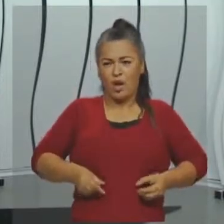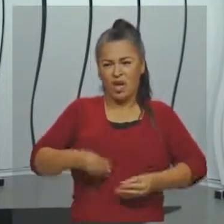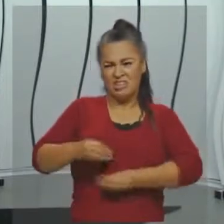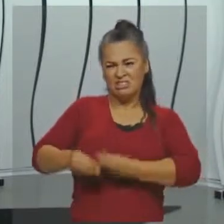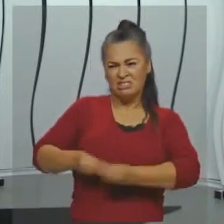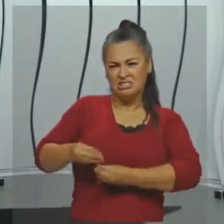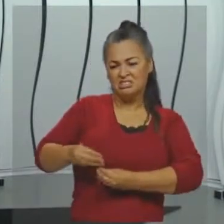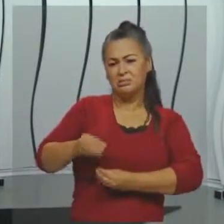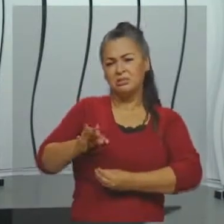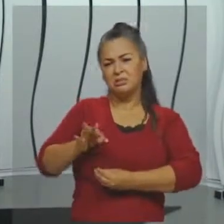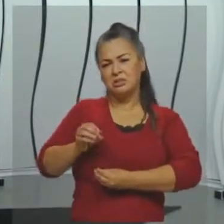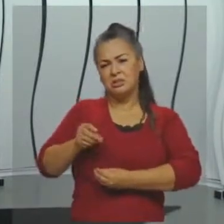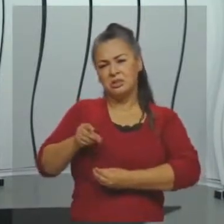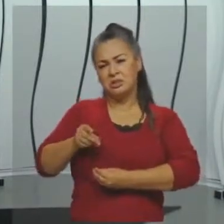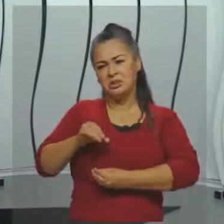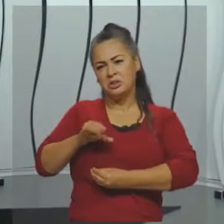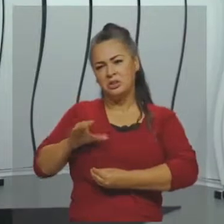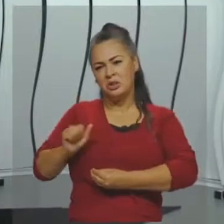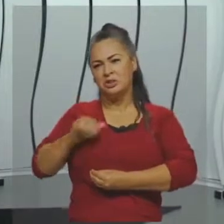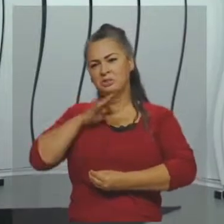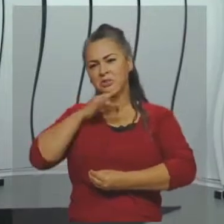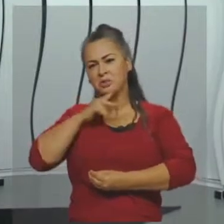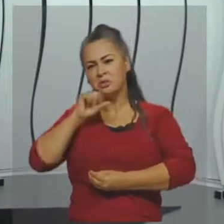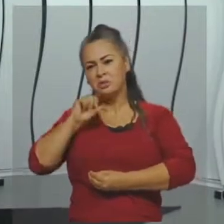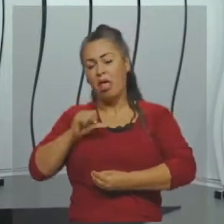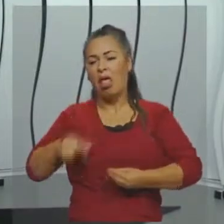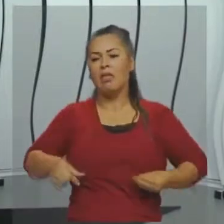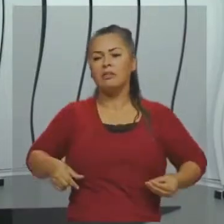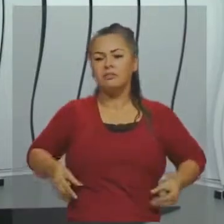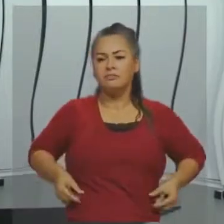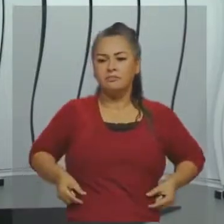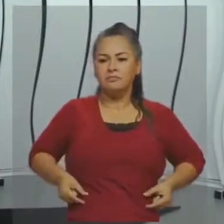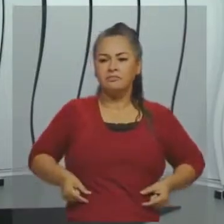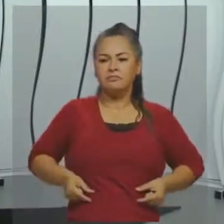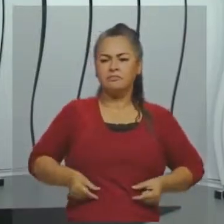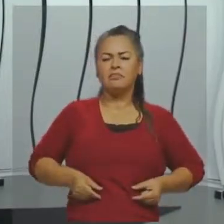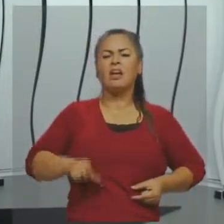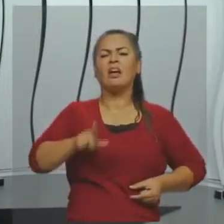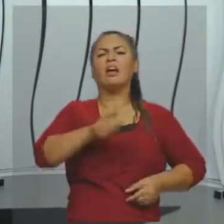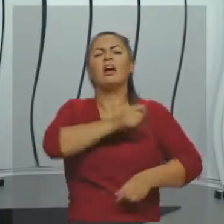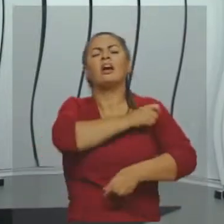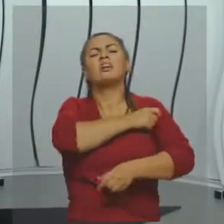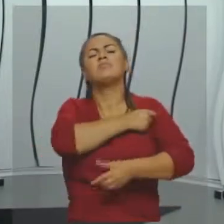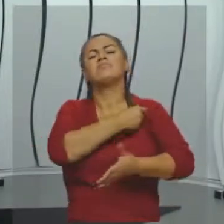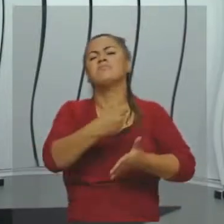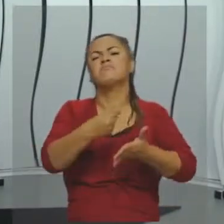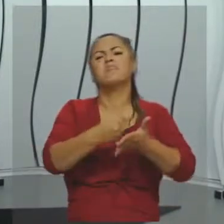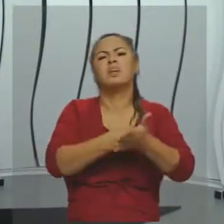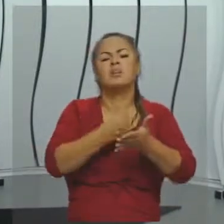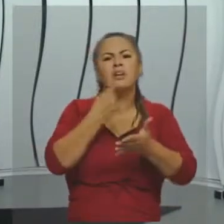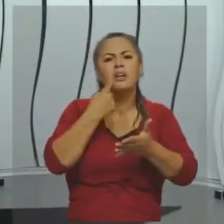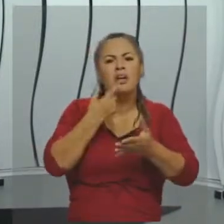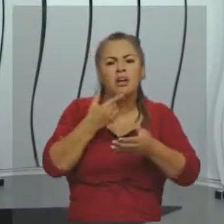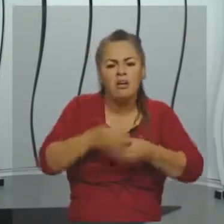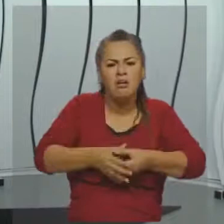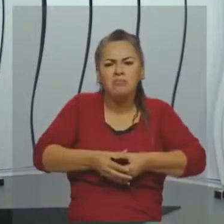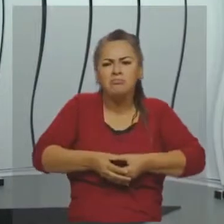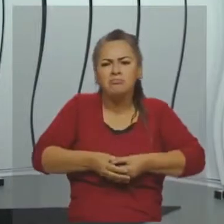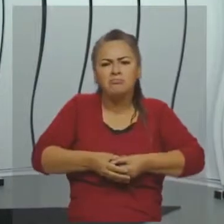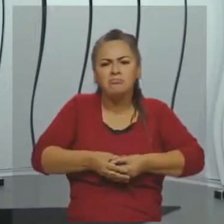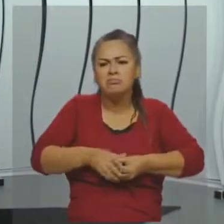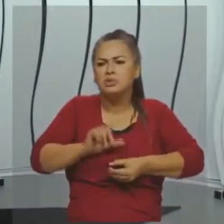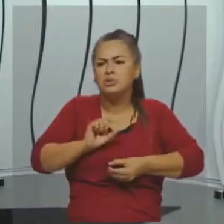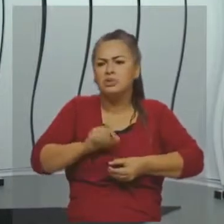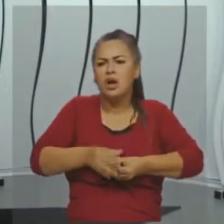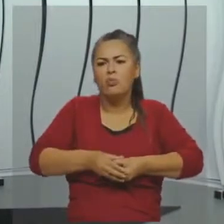vai armazenar essa urina. Aí o aluno às vezes se pergunta assim, nossa, mas a bexiga só faz isso, ela guarda a